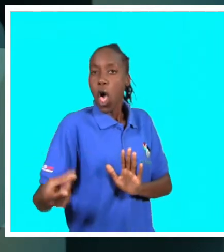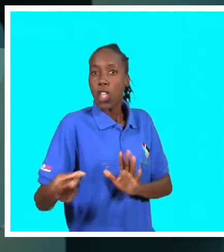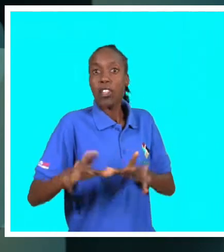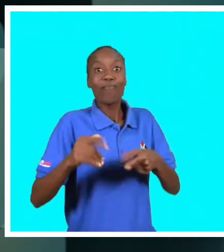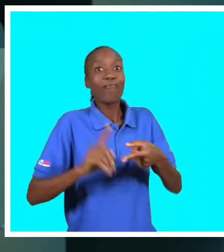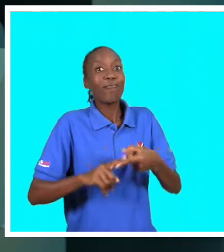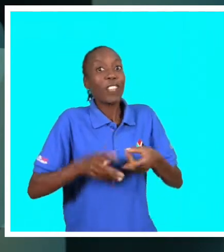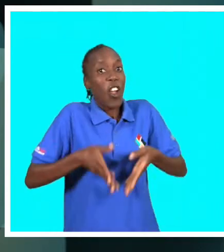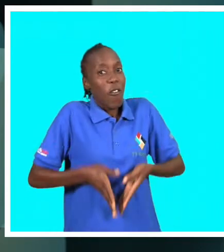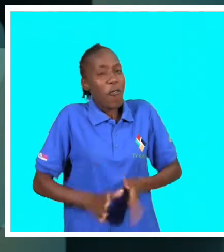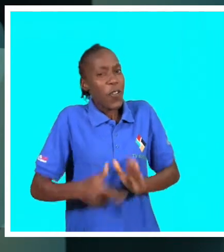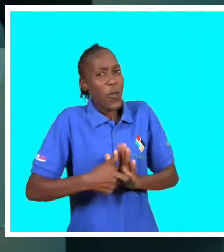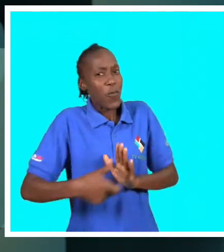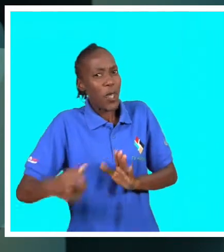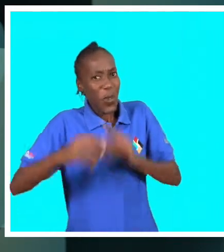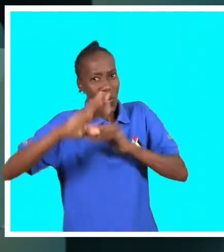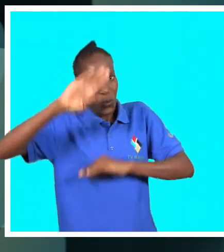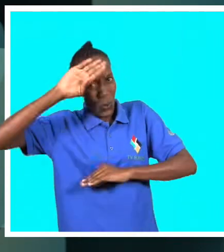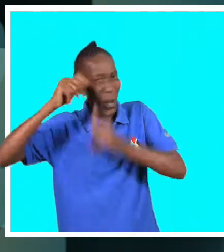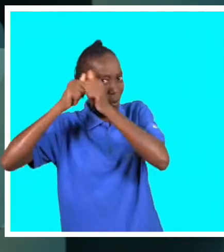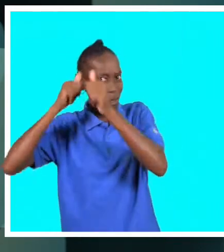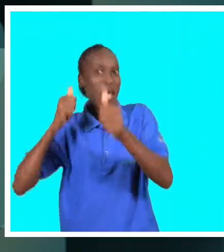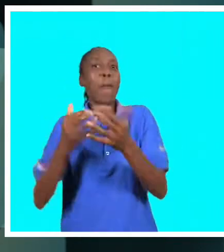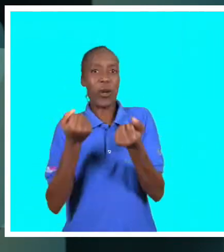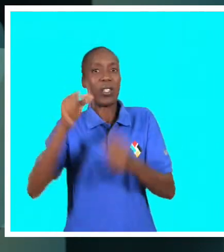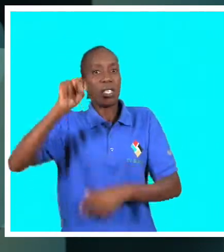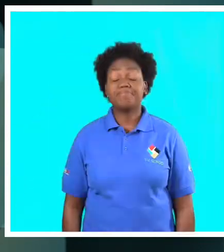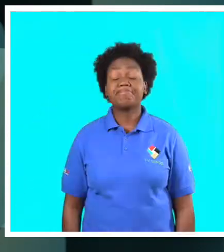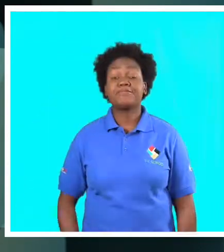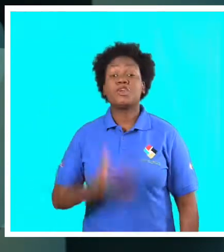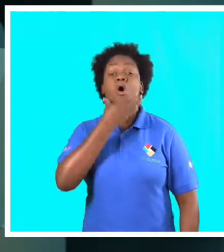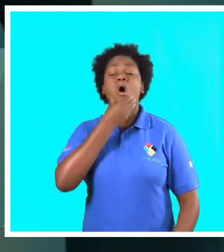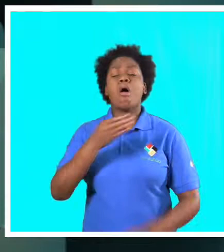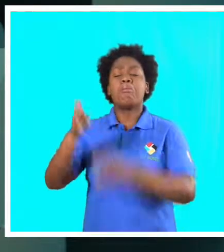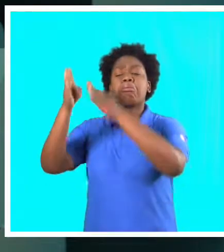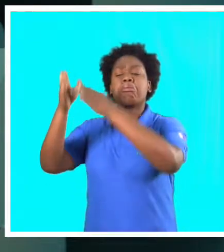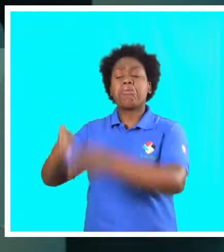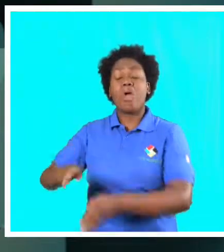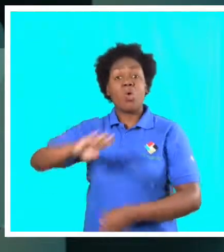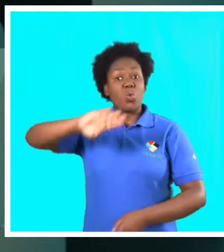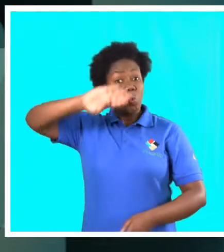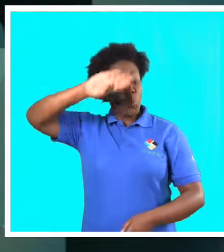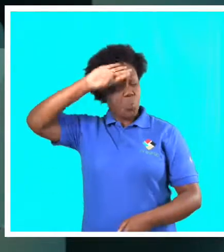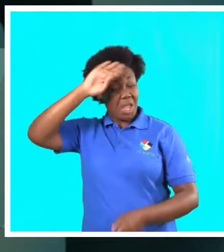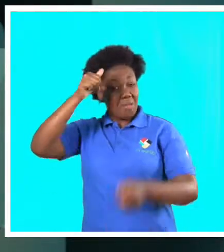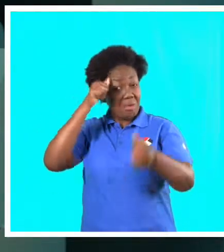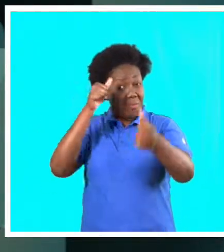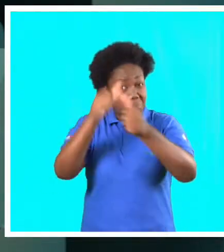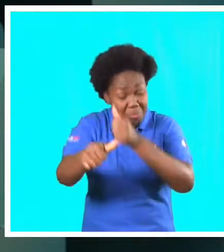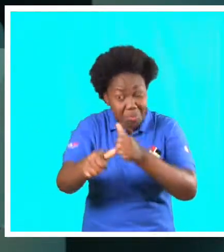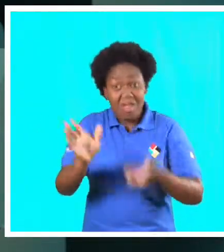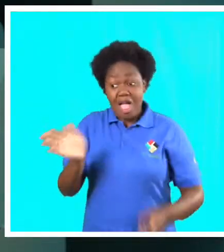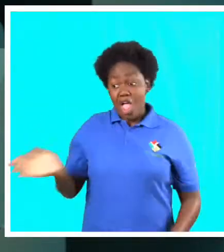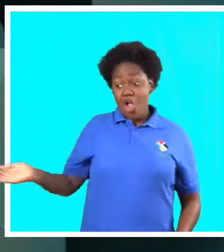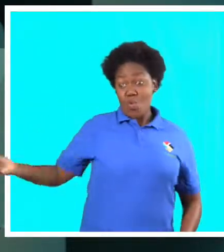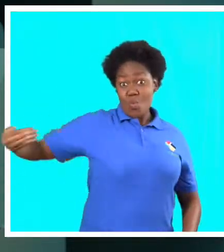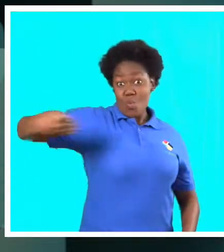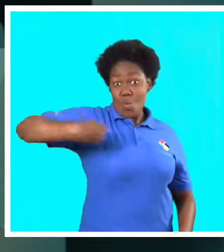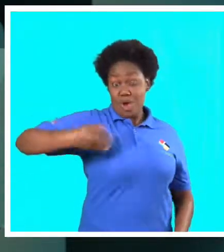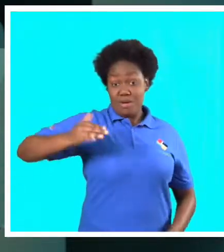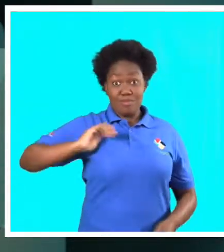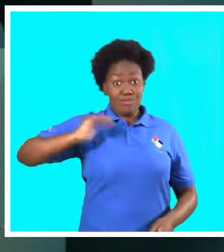as outras gerações, para os filhos, para os netos. Mas essa transmissão não é